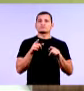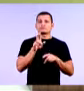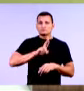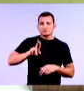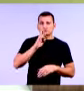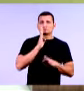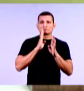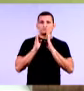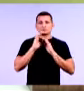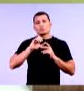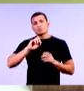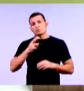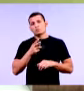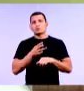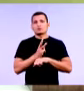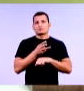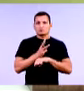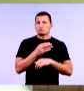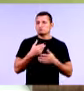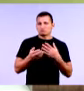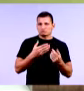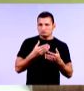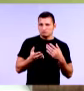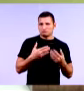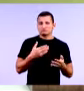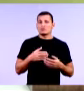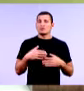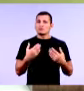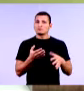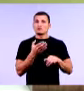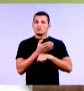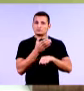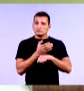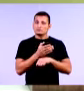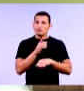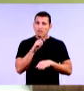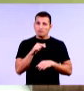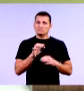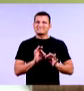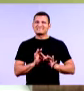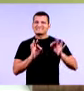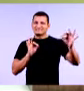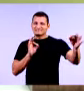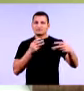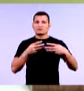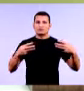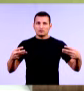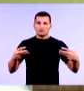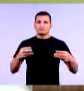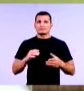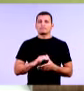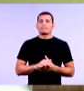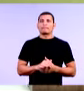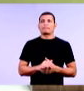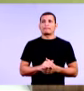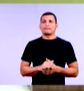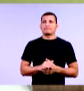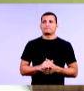WhatsApp ou qualquer outro serviço, de um modo ou de outro a gente está acessando essa grande rede, né? Então como é